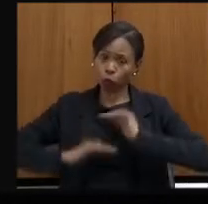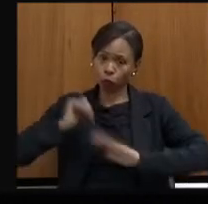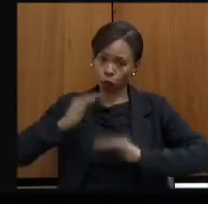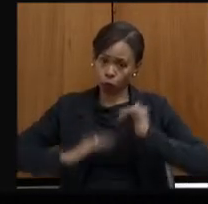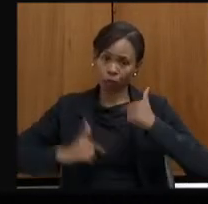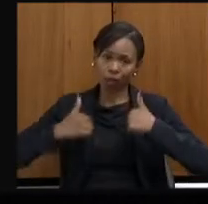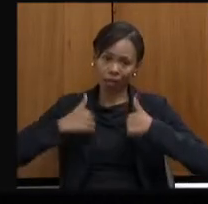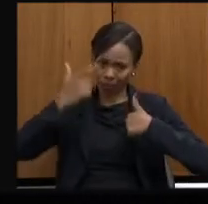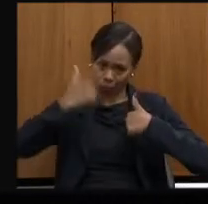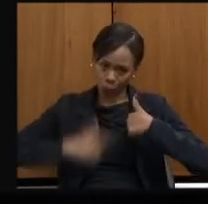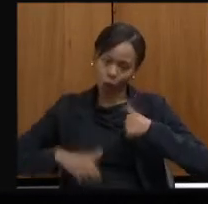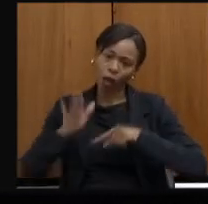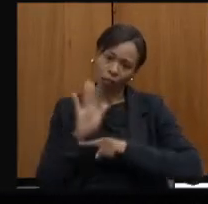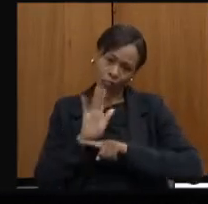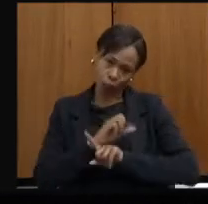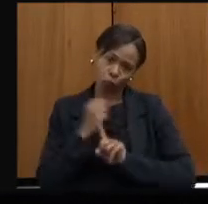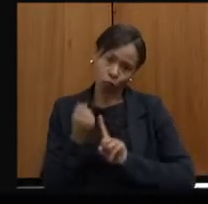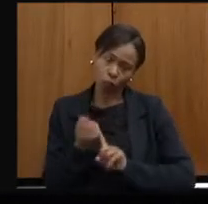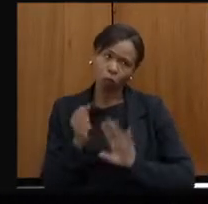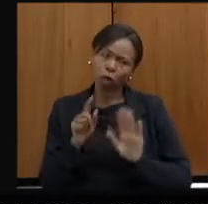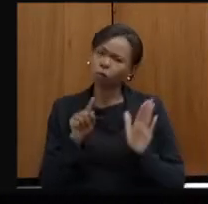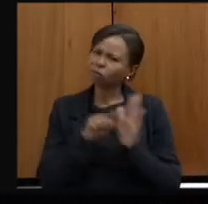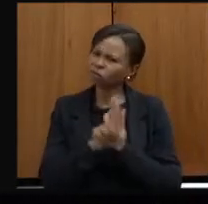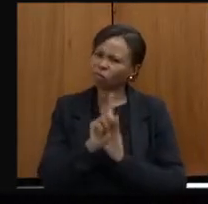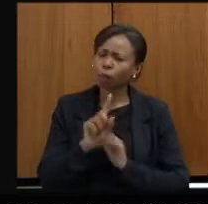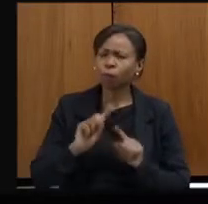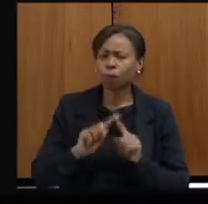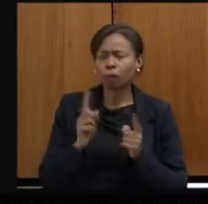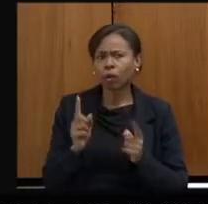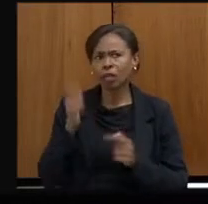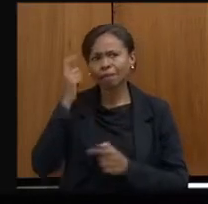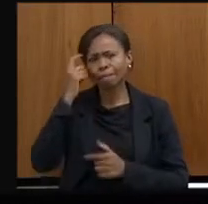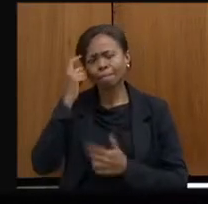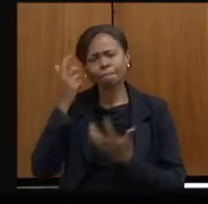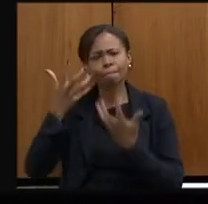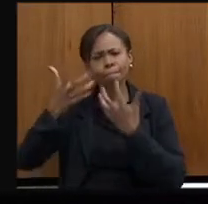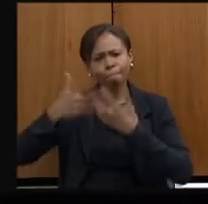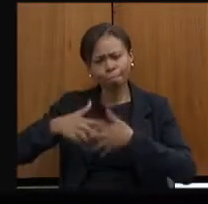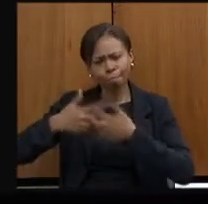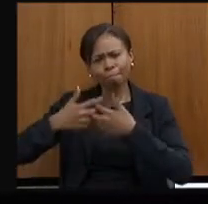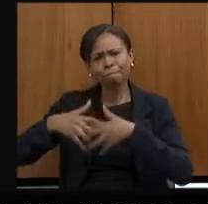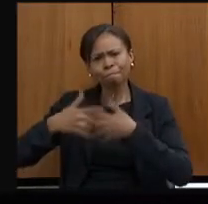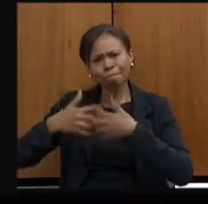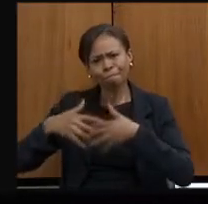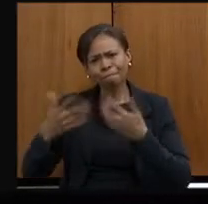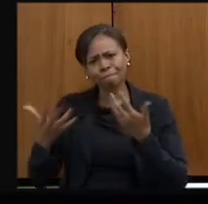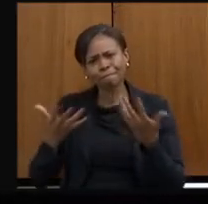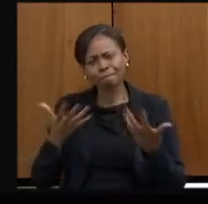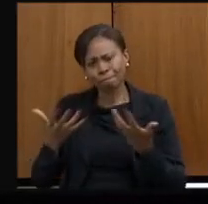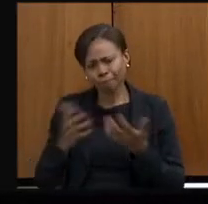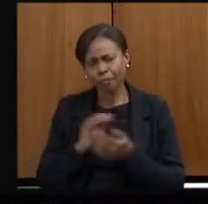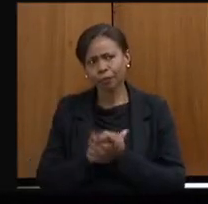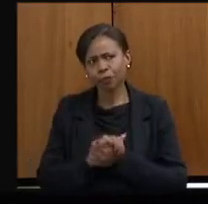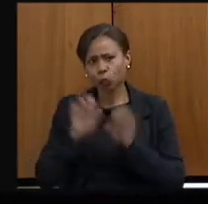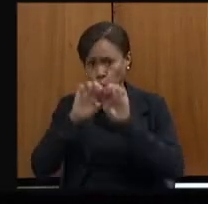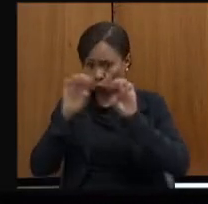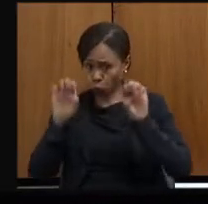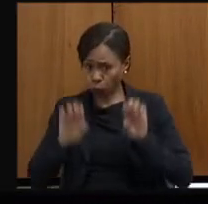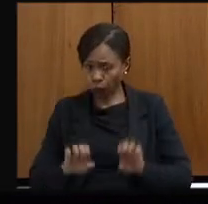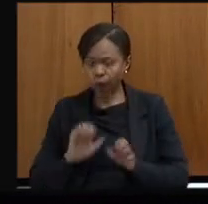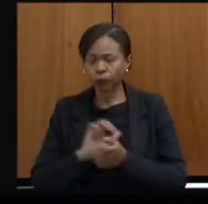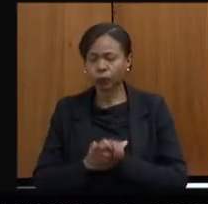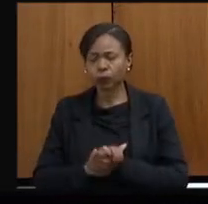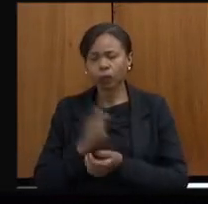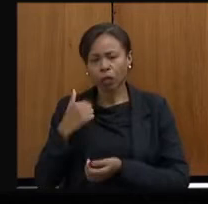assistente social. Não seria bem um questionamento, mas assim, uma reflexão de natureza mais estrutural. Eu